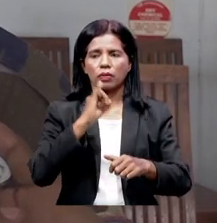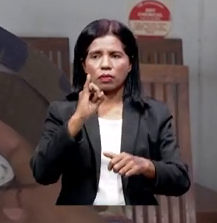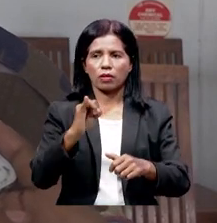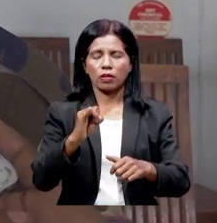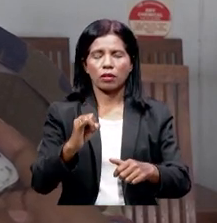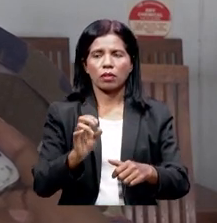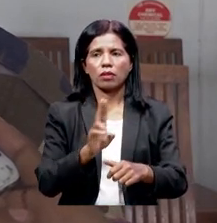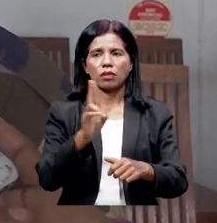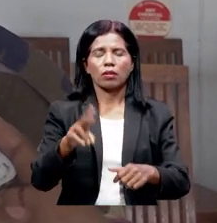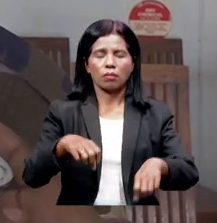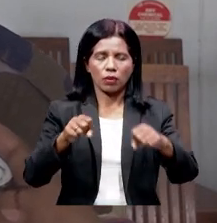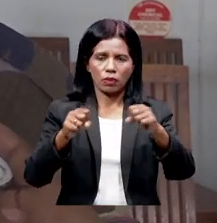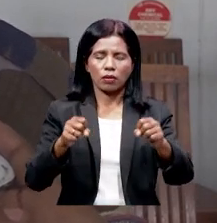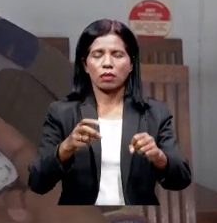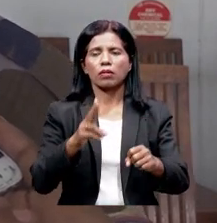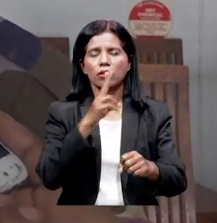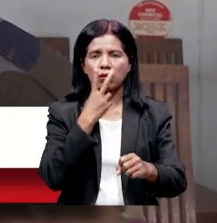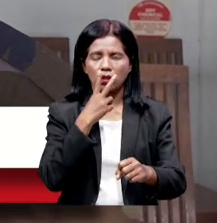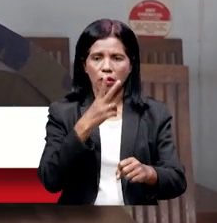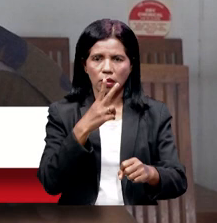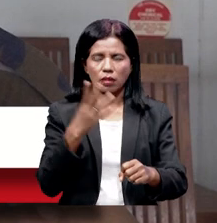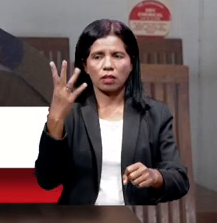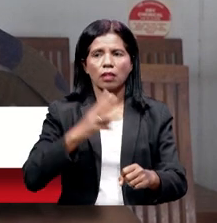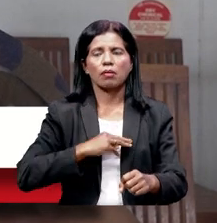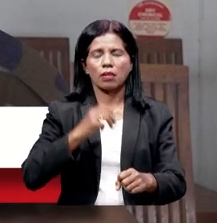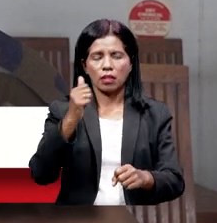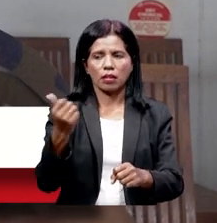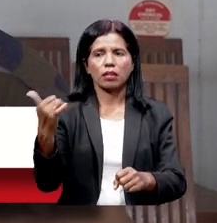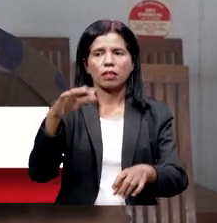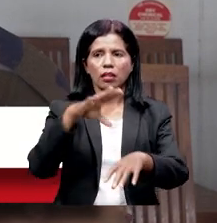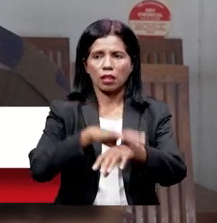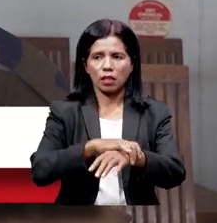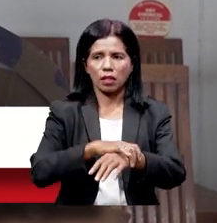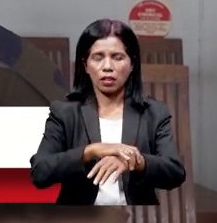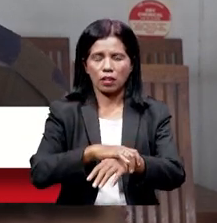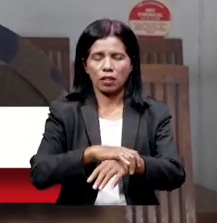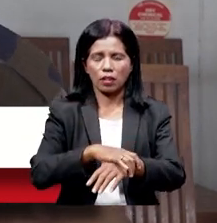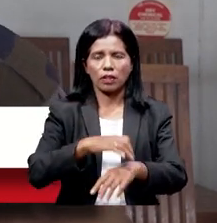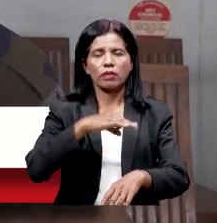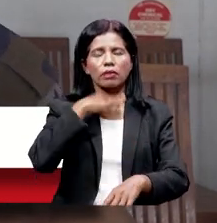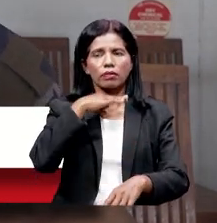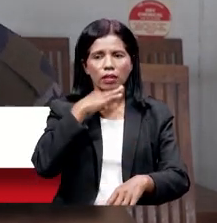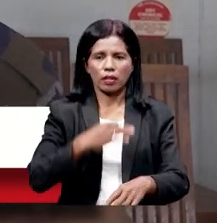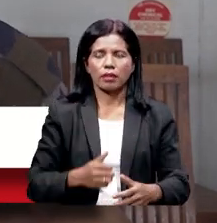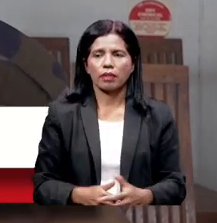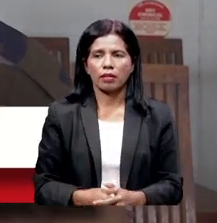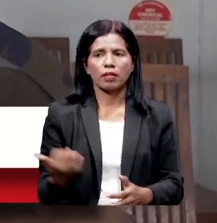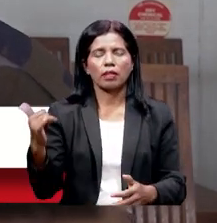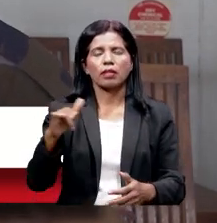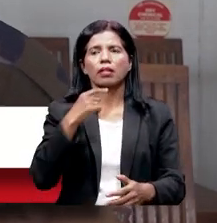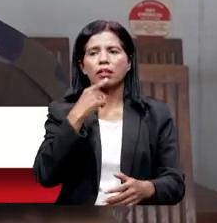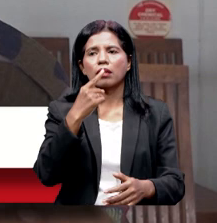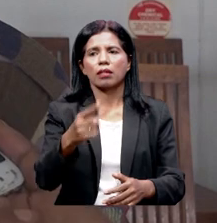cigarro, roupa motorizada, depois a Maliana, mas será cair, dan fahi. Neve ita tudian